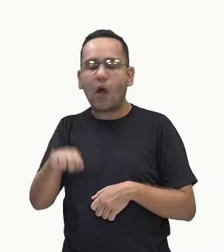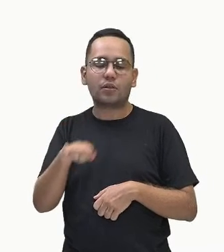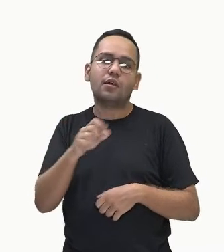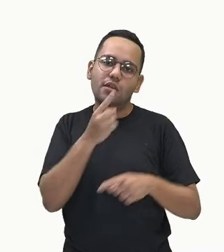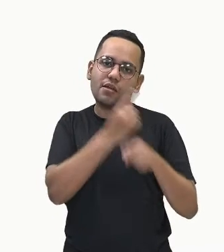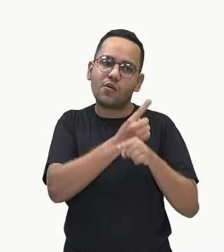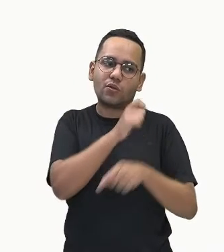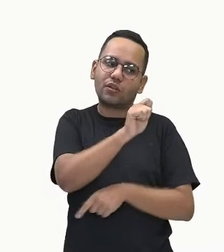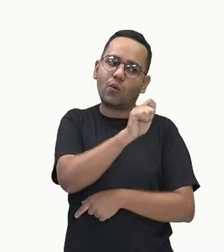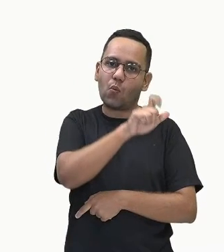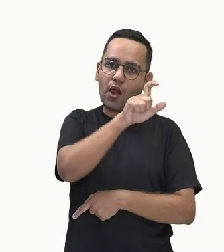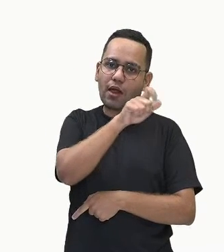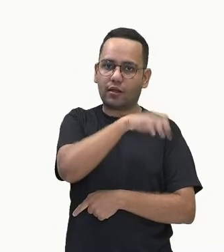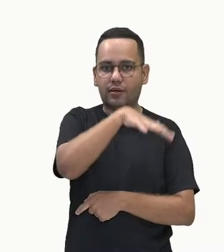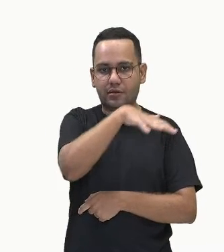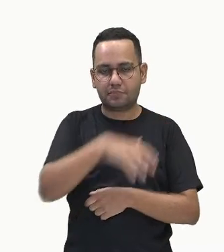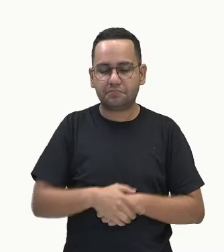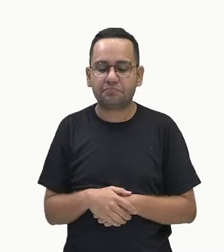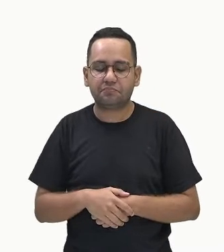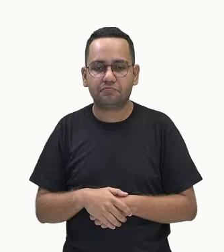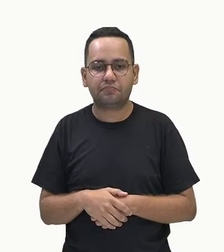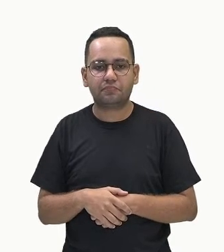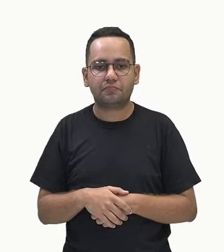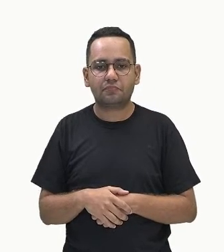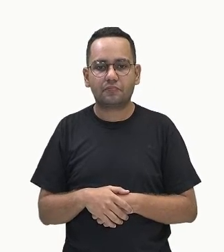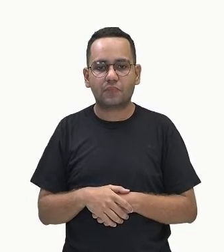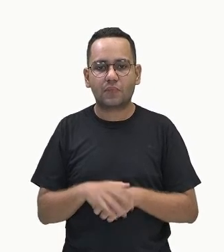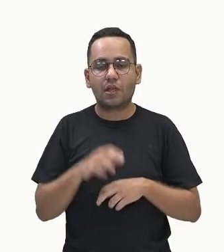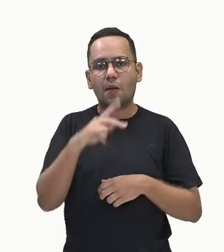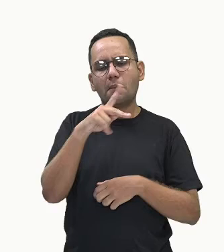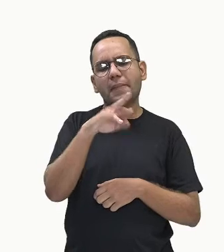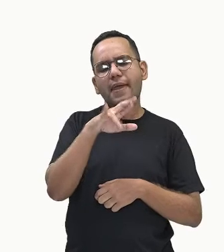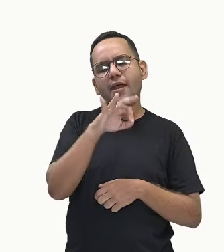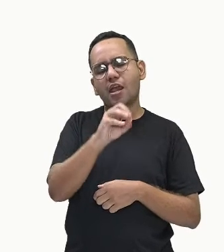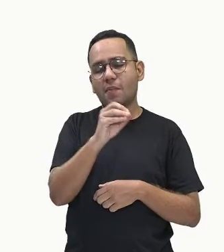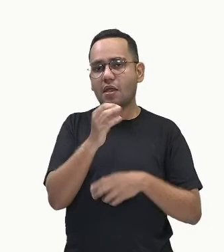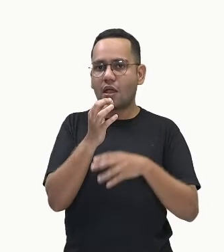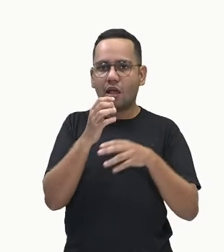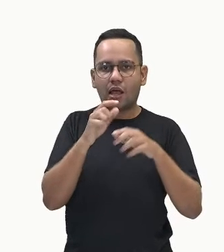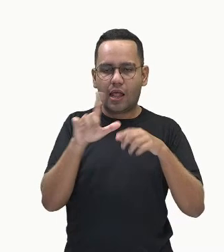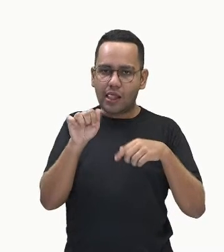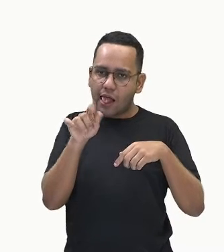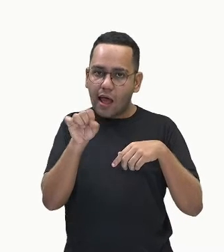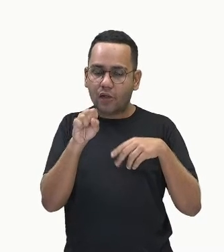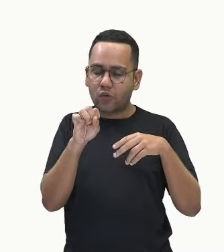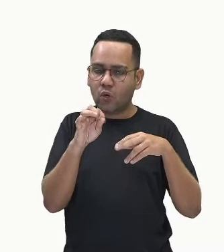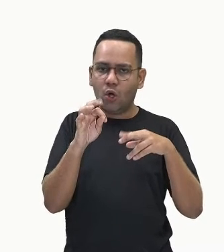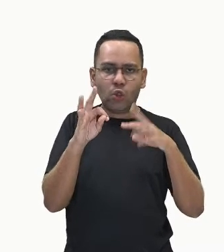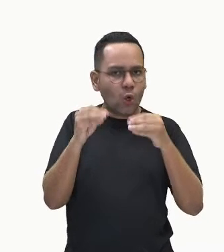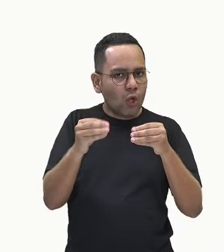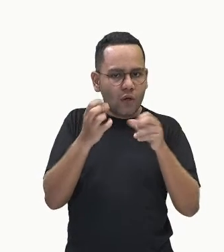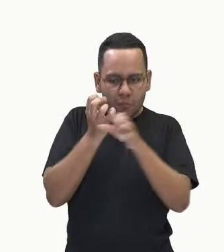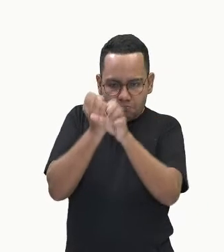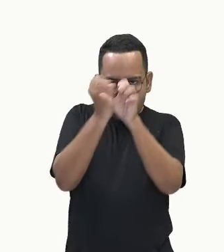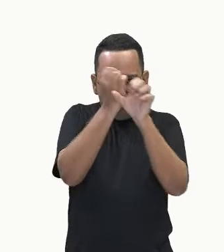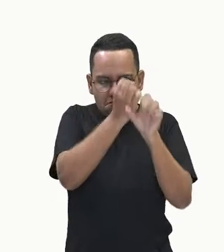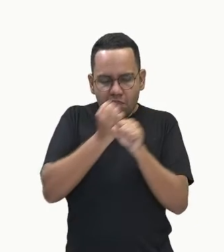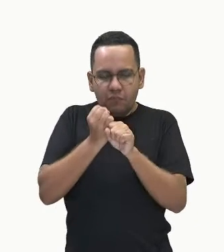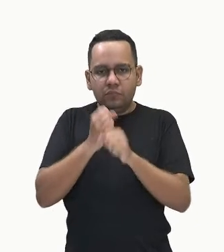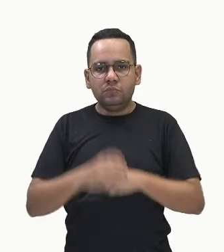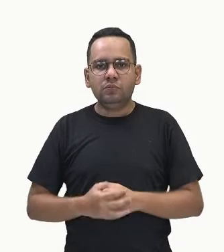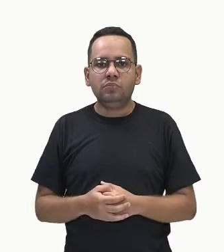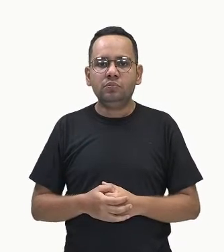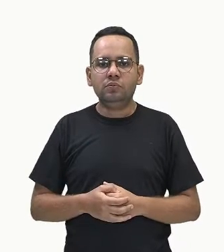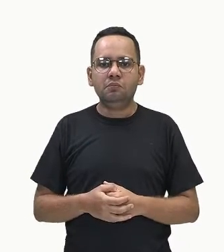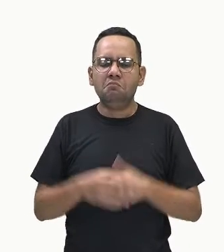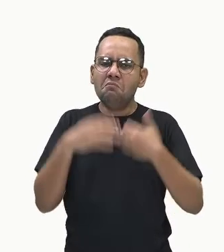vez, perímetro é a soma de todos os lados. Professora, mas se é um polígono regular, significa que